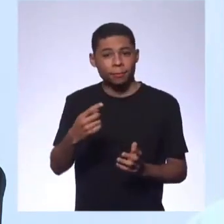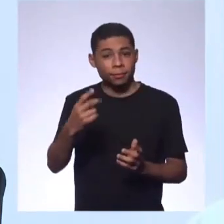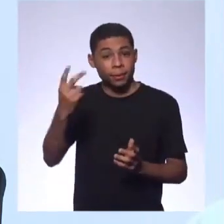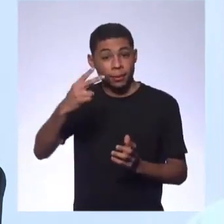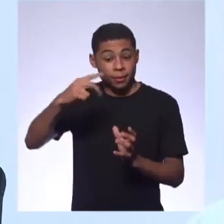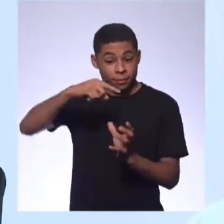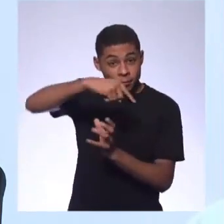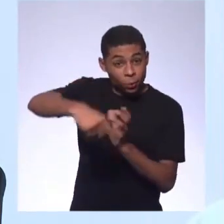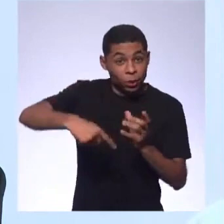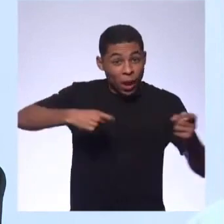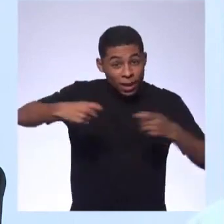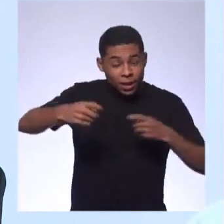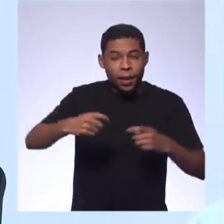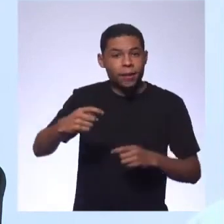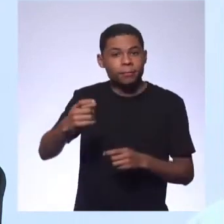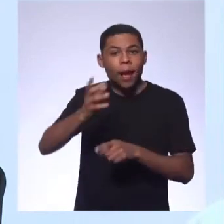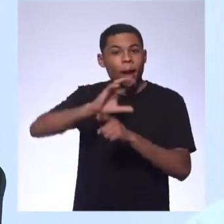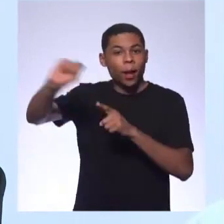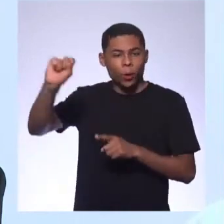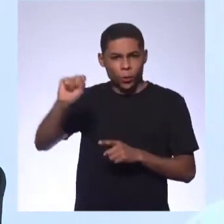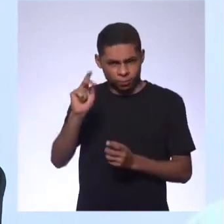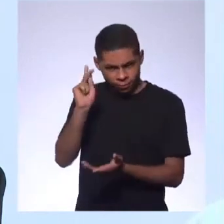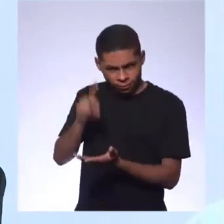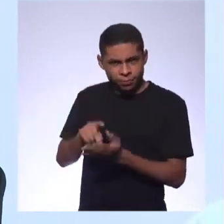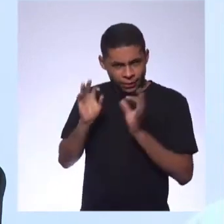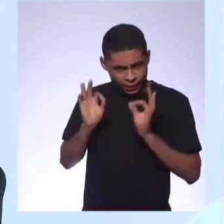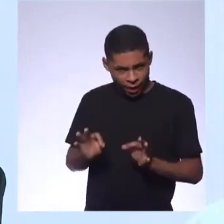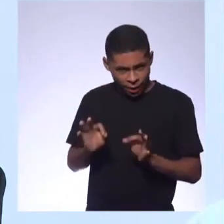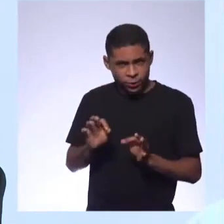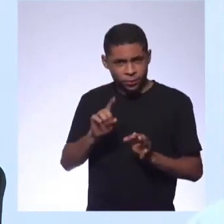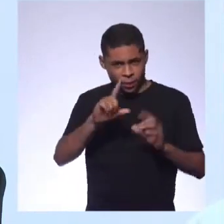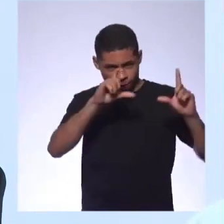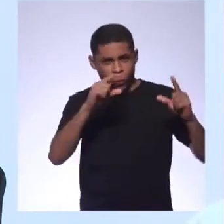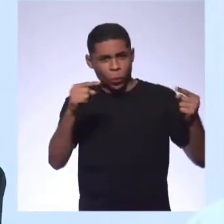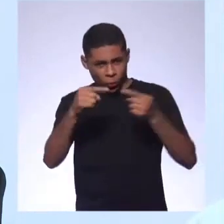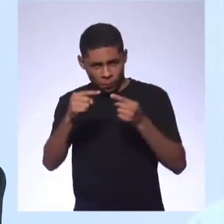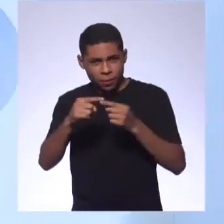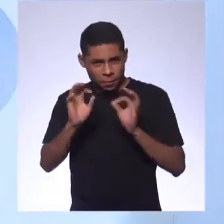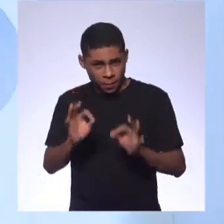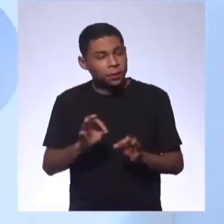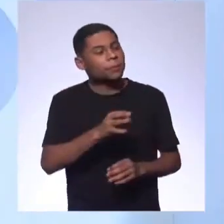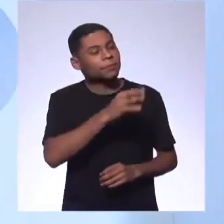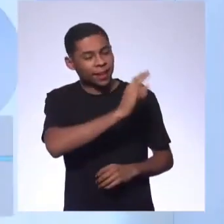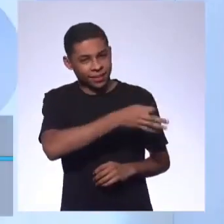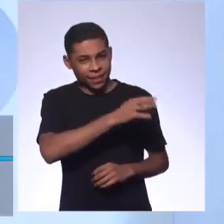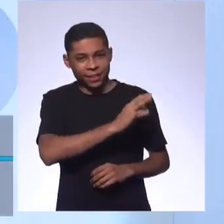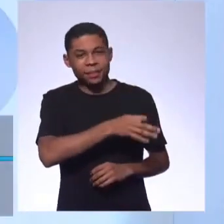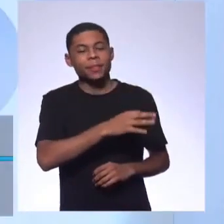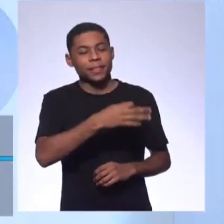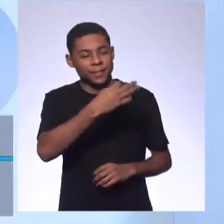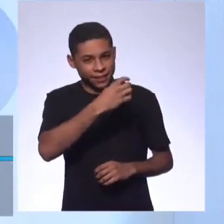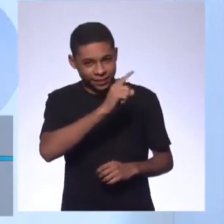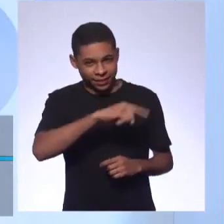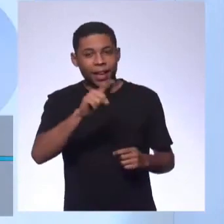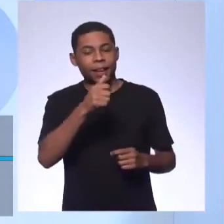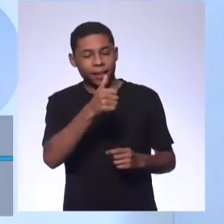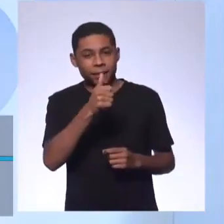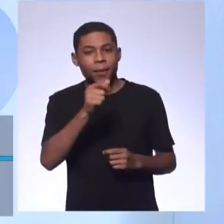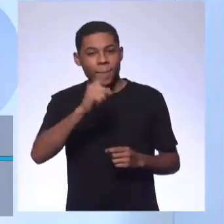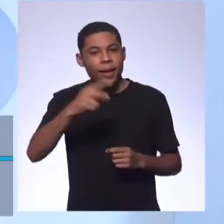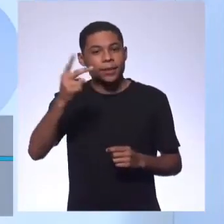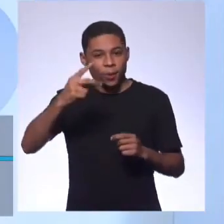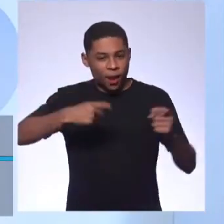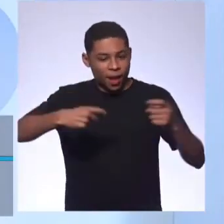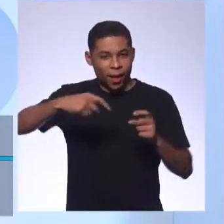Mundial ganhou aqui, professora. Está certo esse fato histórico? É a segunda mesmo? Exatamente, é a Segunda Guerra Mundial,